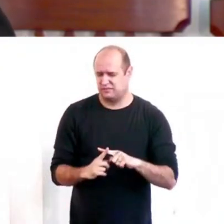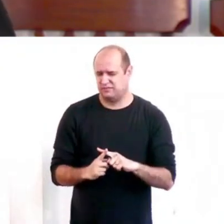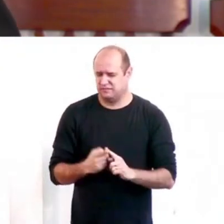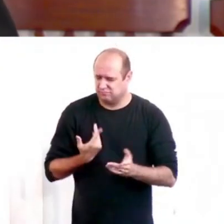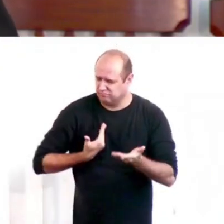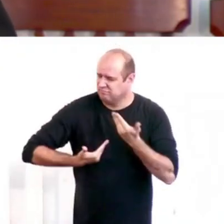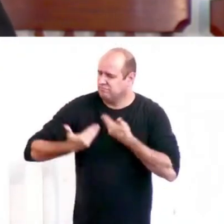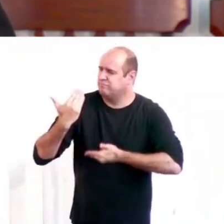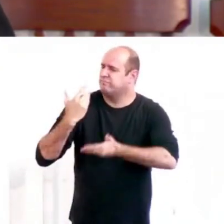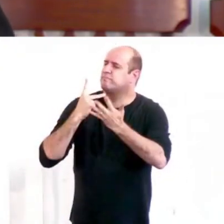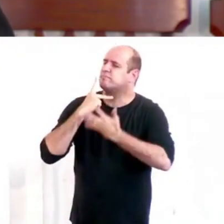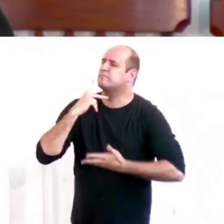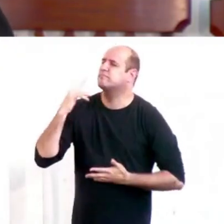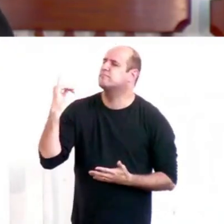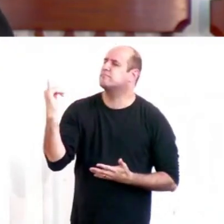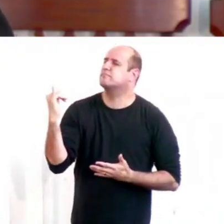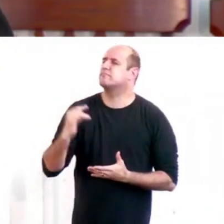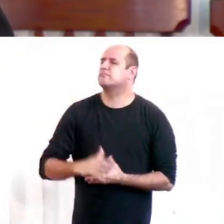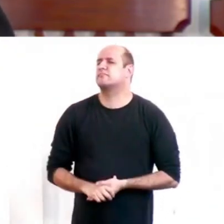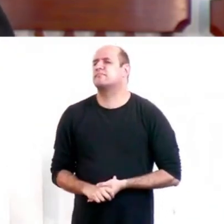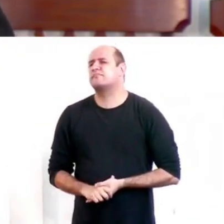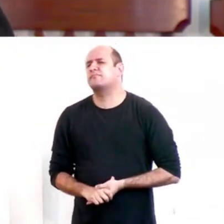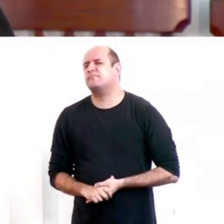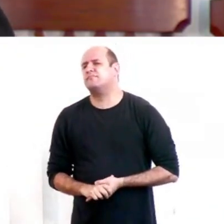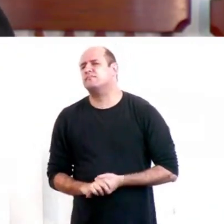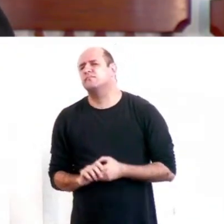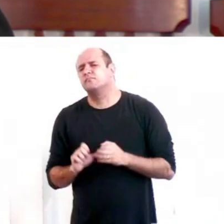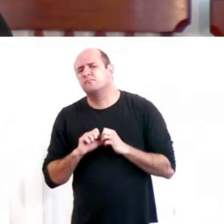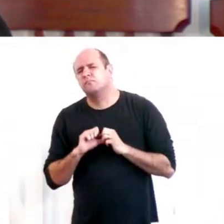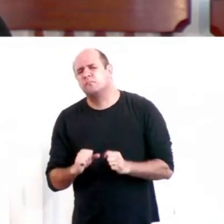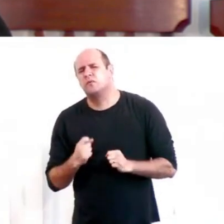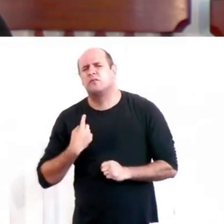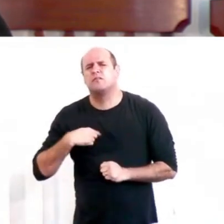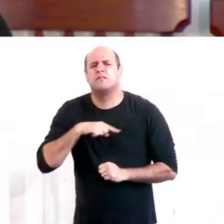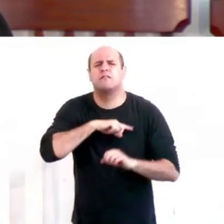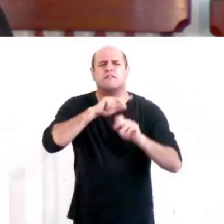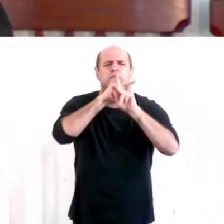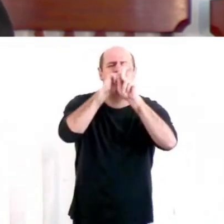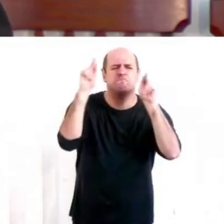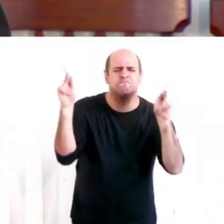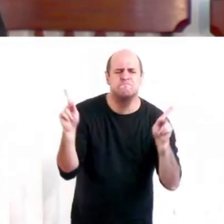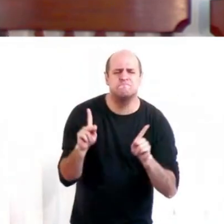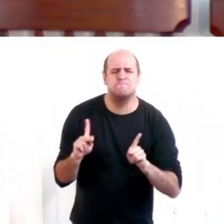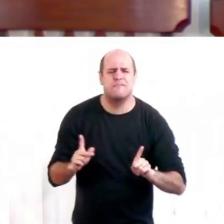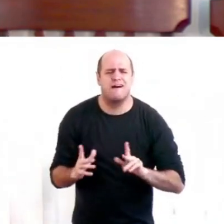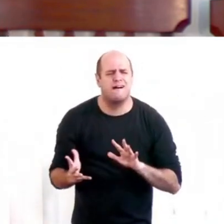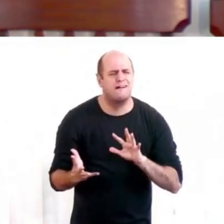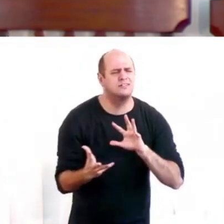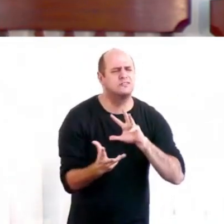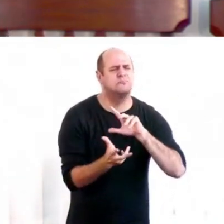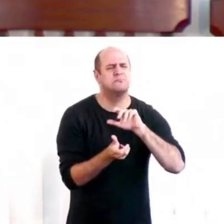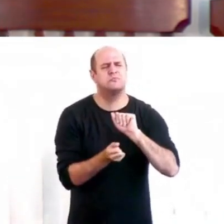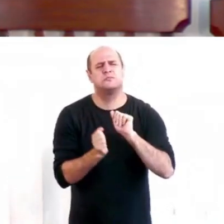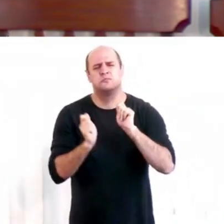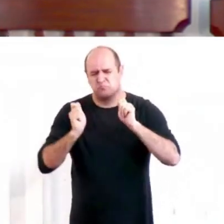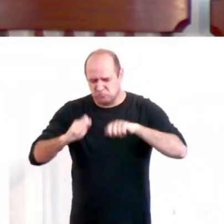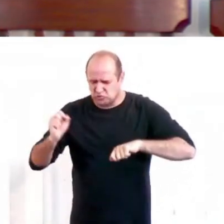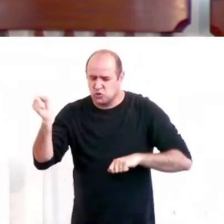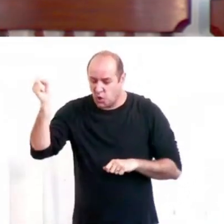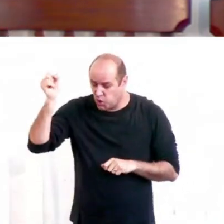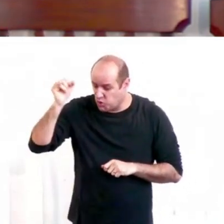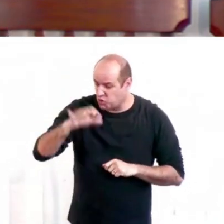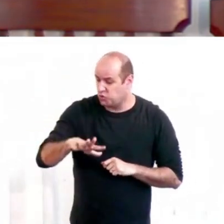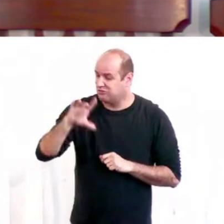Pai, para que a gente possa trazer paz a essa terra, para que a gente possa ser luz de